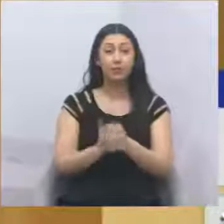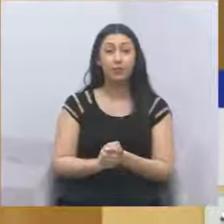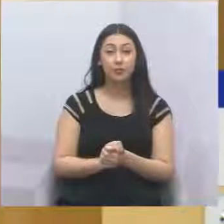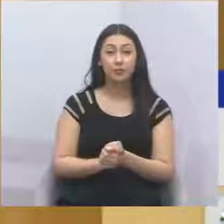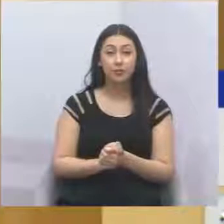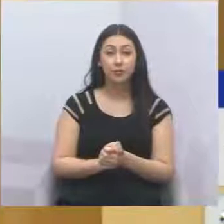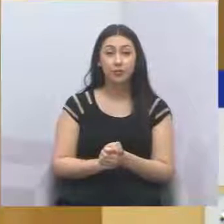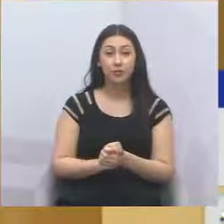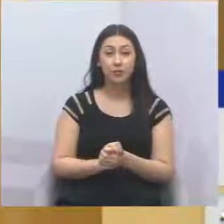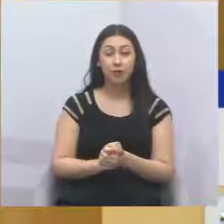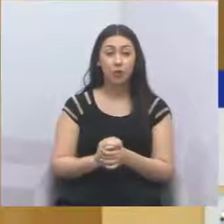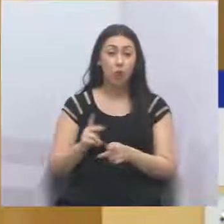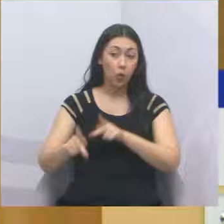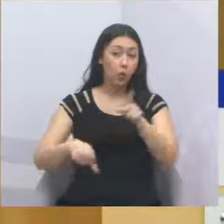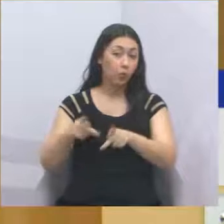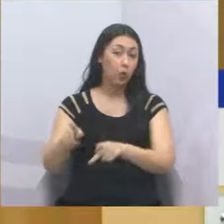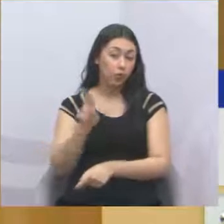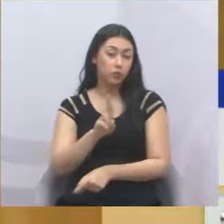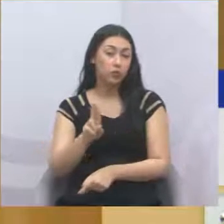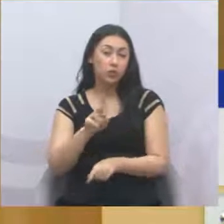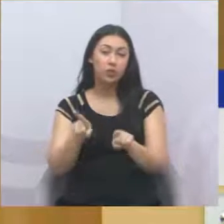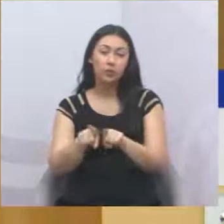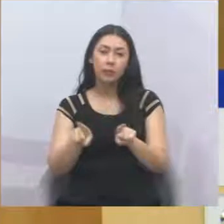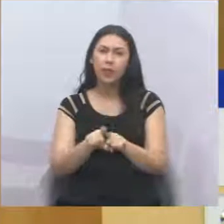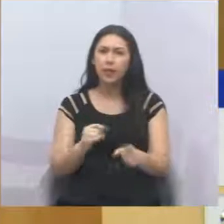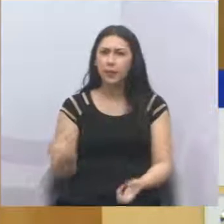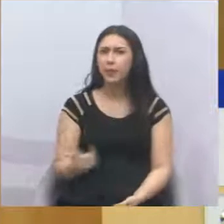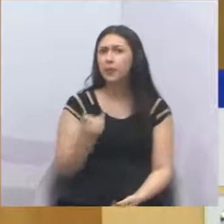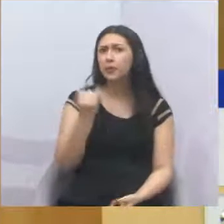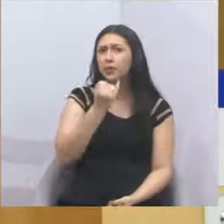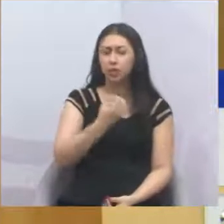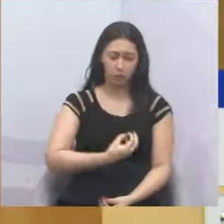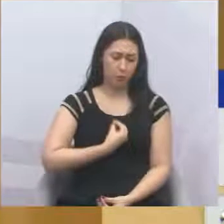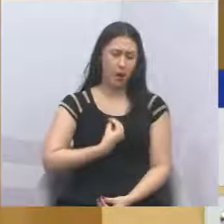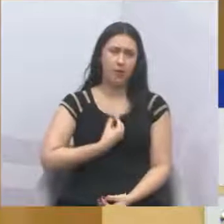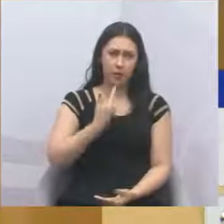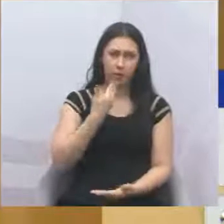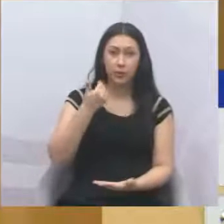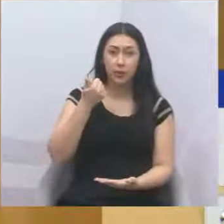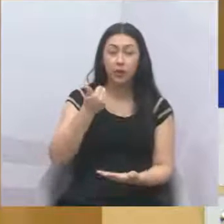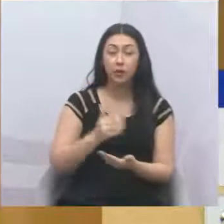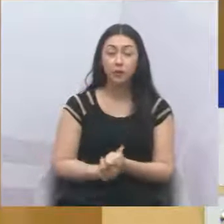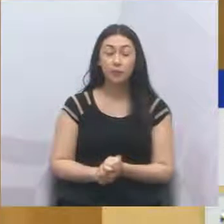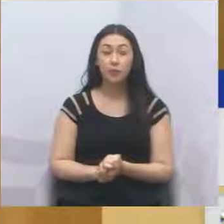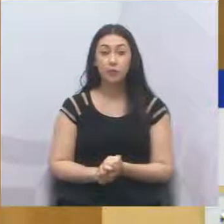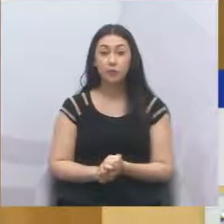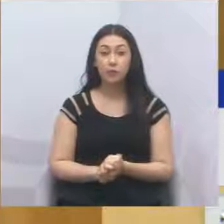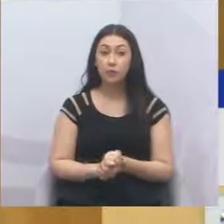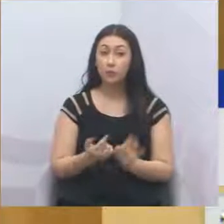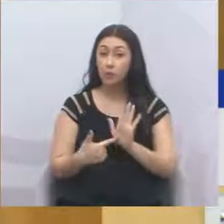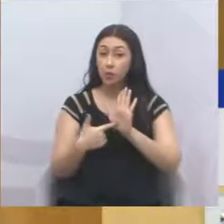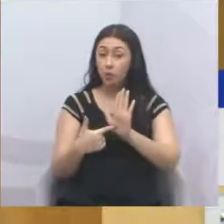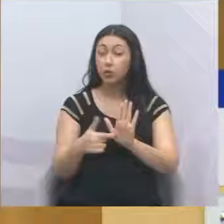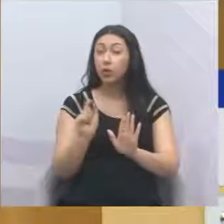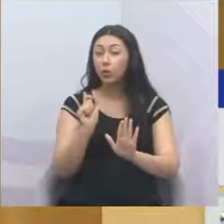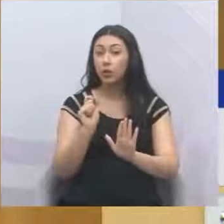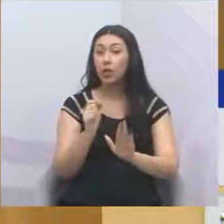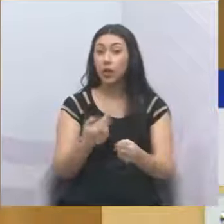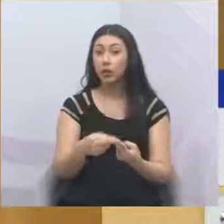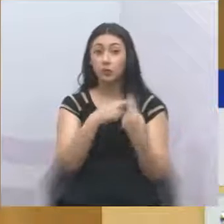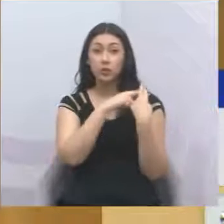de uso comum do povo e essencial à sadia qualidade de vida, impondo-se ao poder público